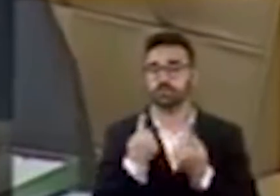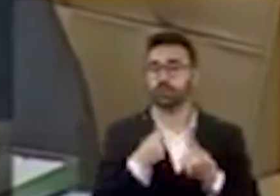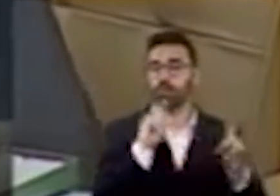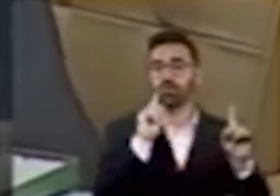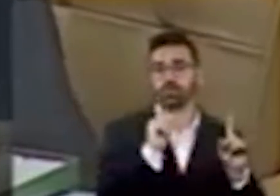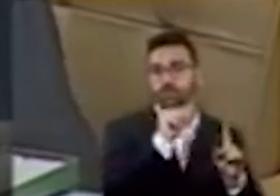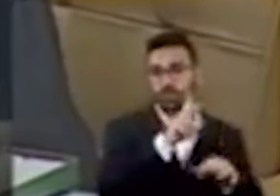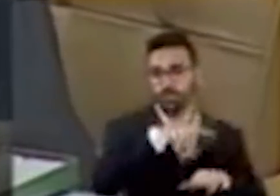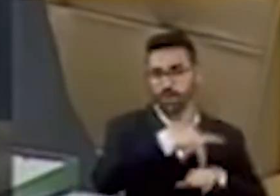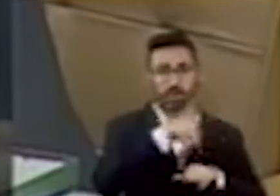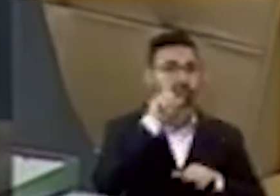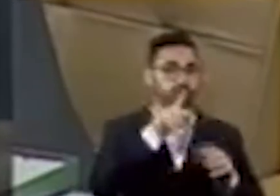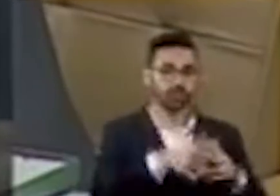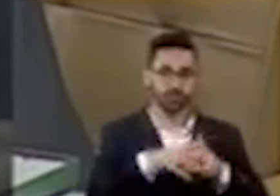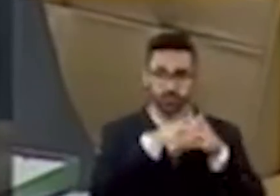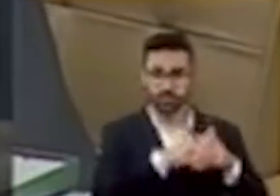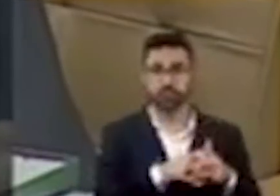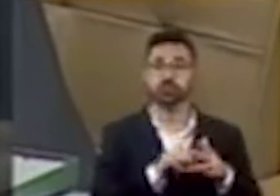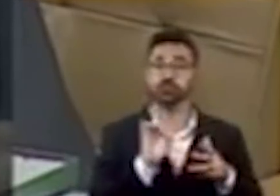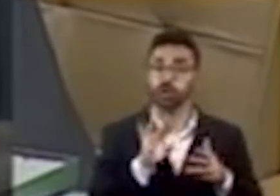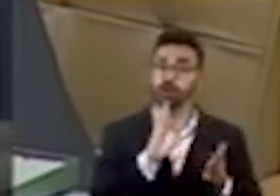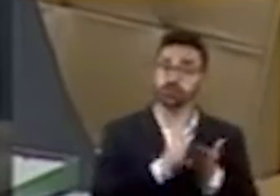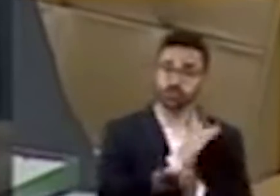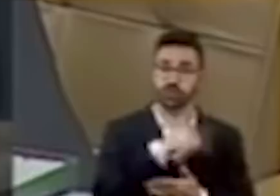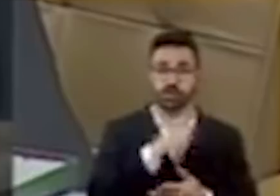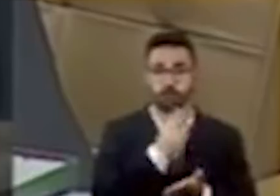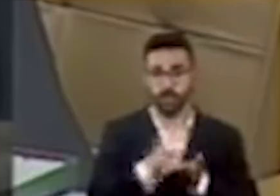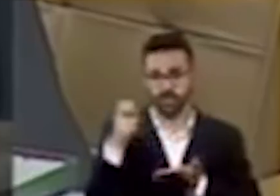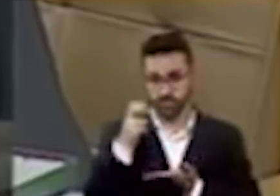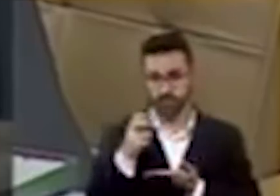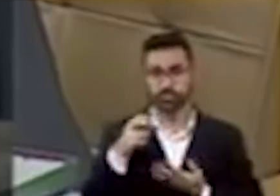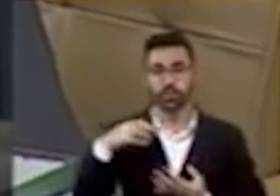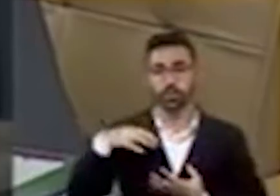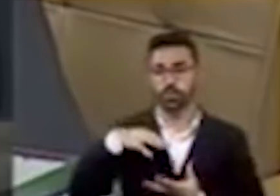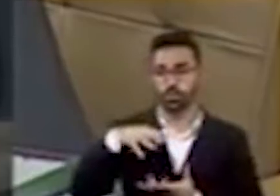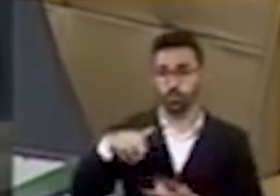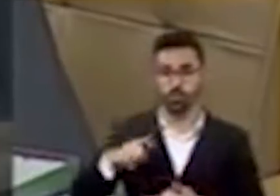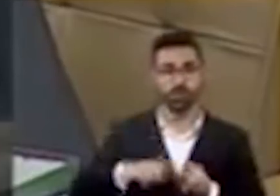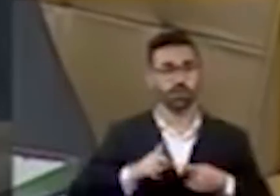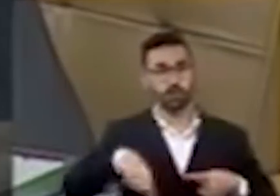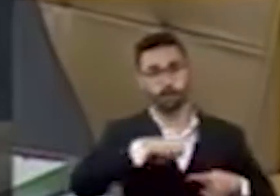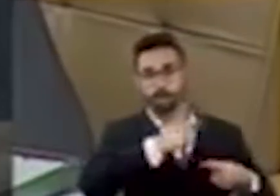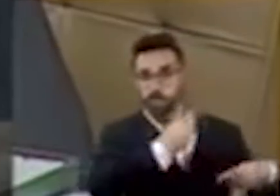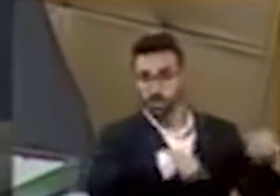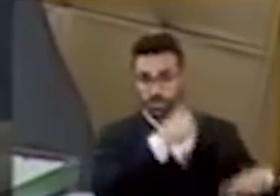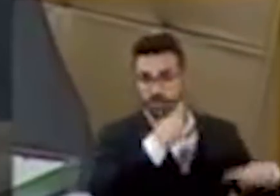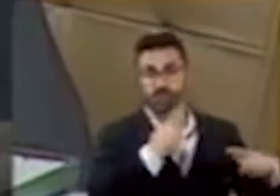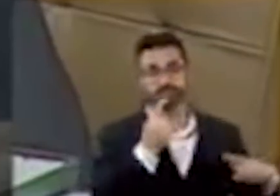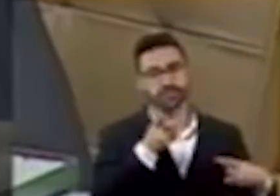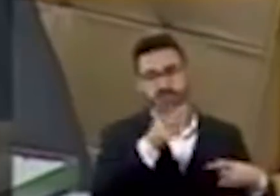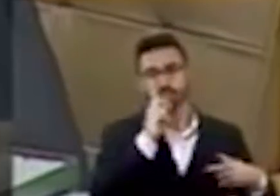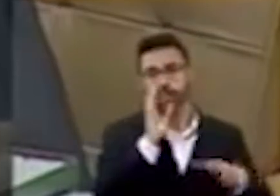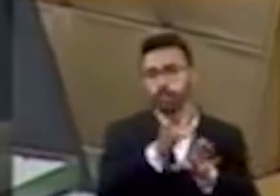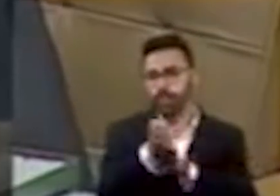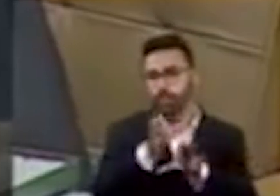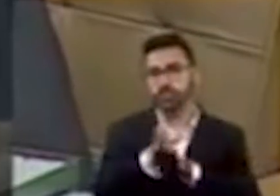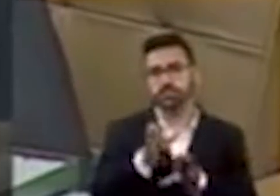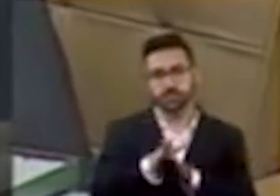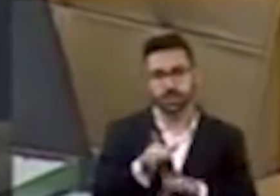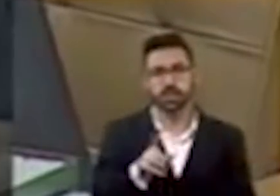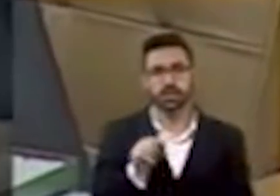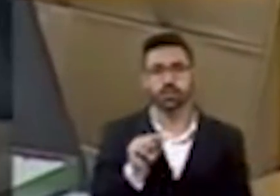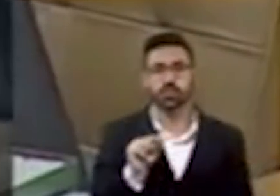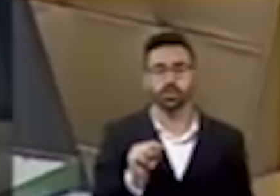em se tratando de casos de impeachment. A humanidade e a boa política aconselham, de comum acordo,